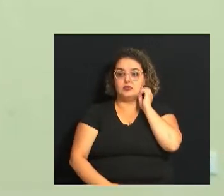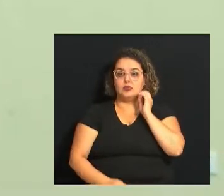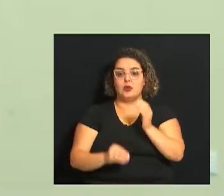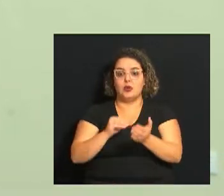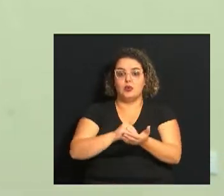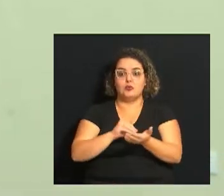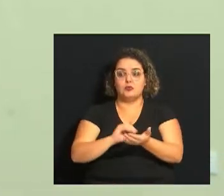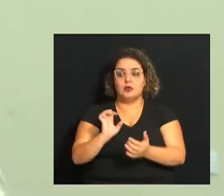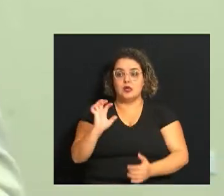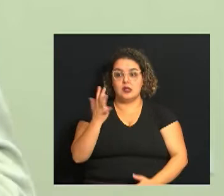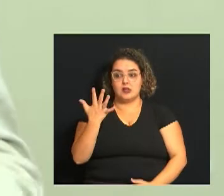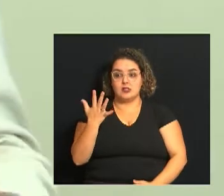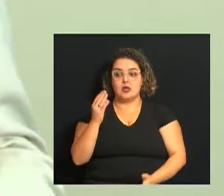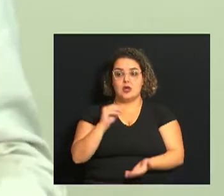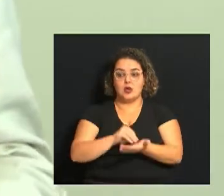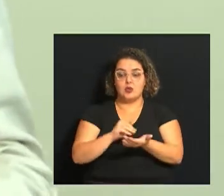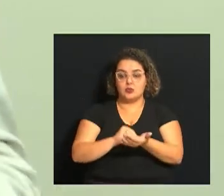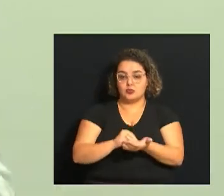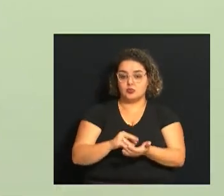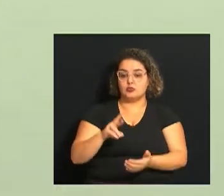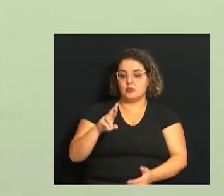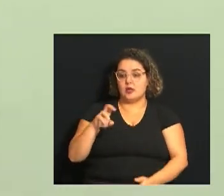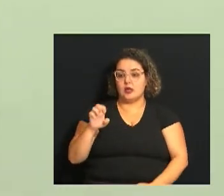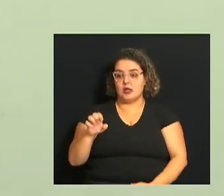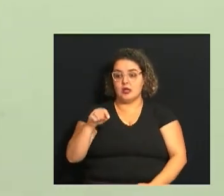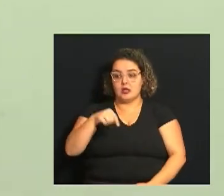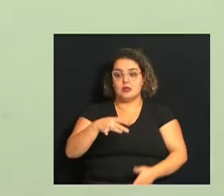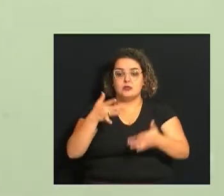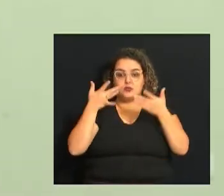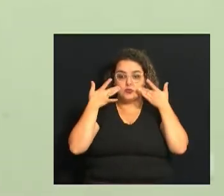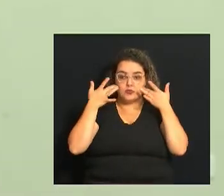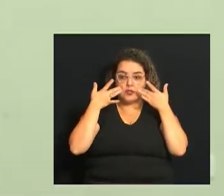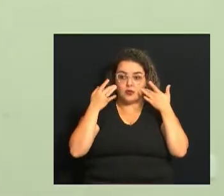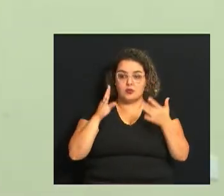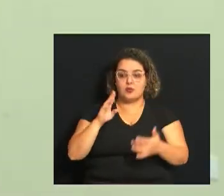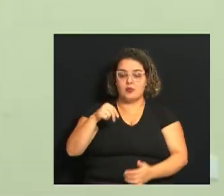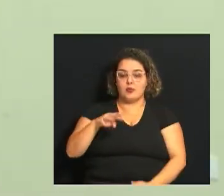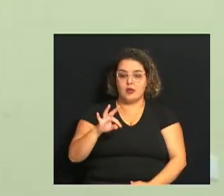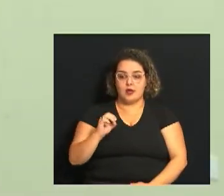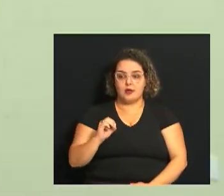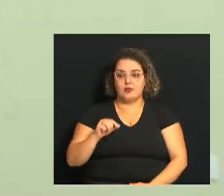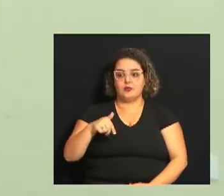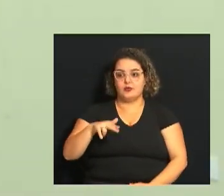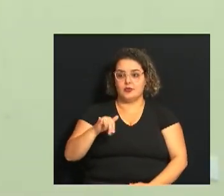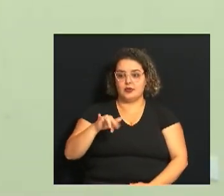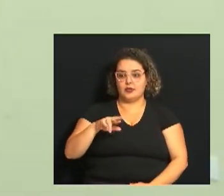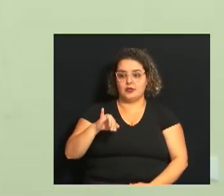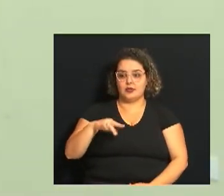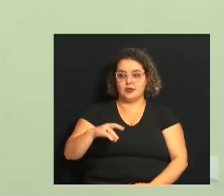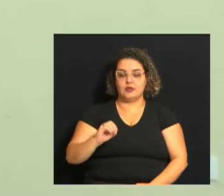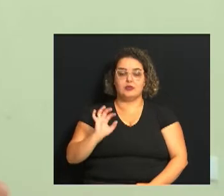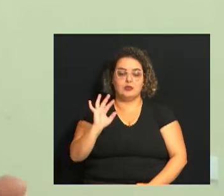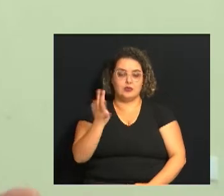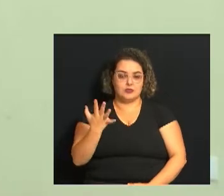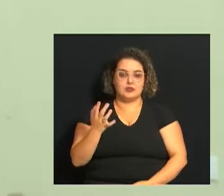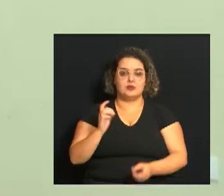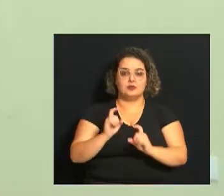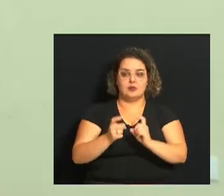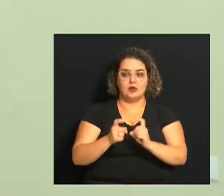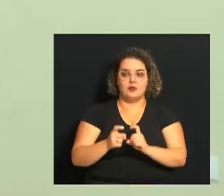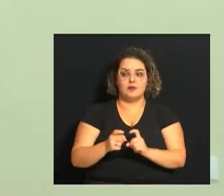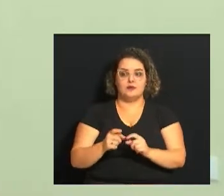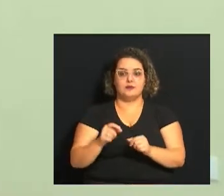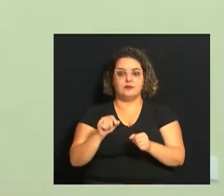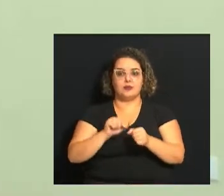realizamos a última reunião extraordinária aqui no Teatro Bento Quirino, onde está sendo feitas as nossas reuniões, e faço um